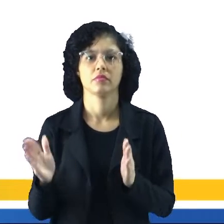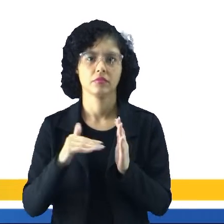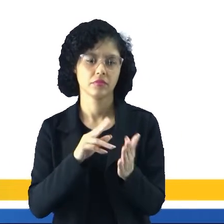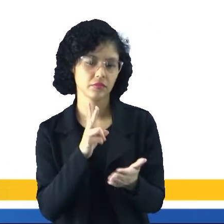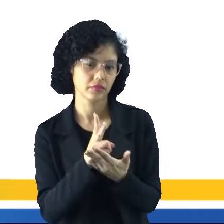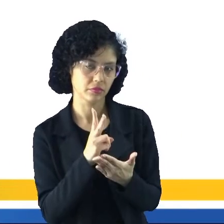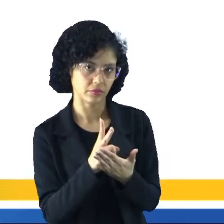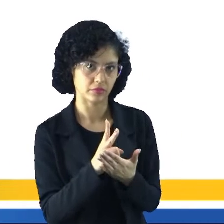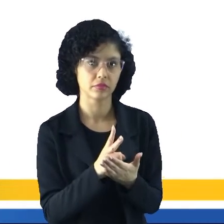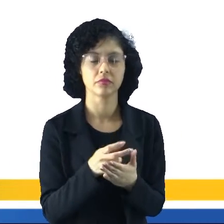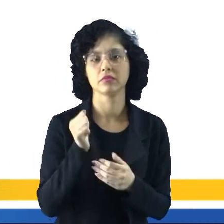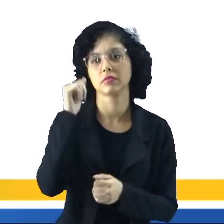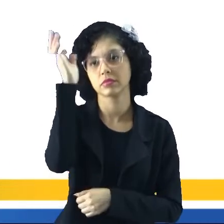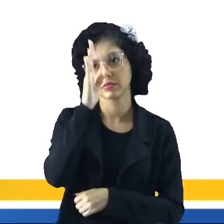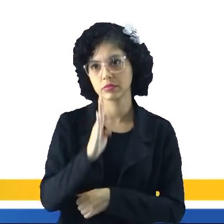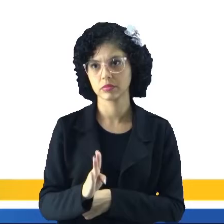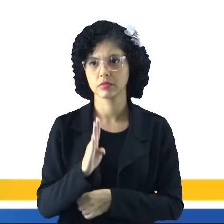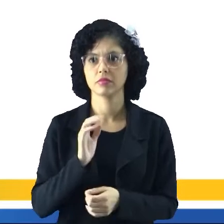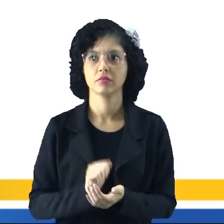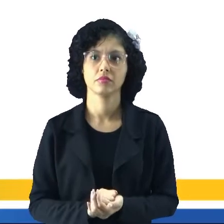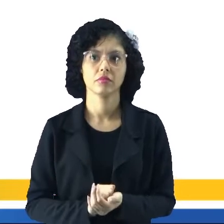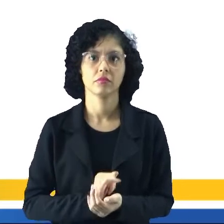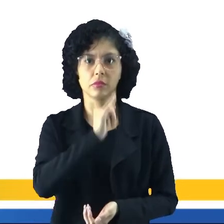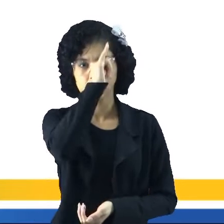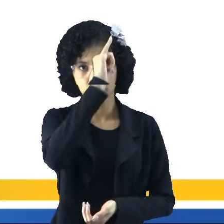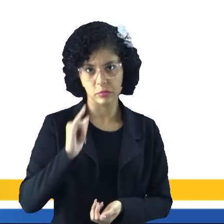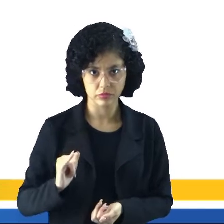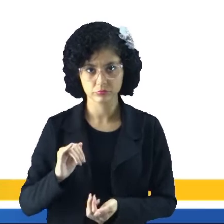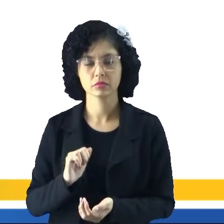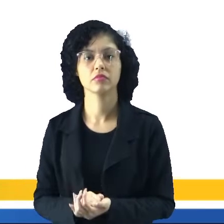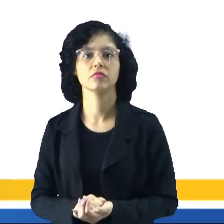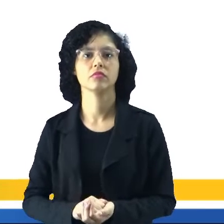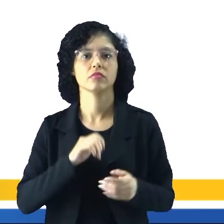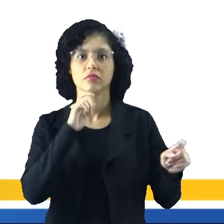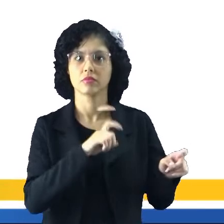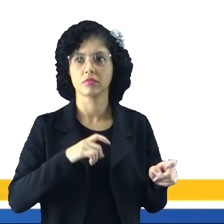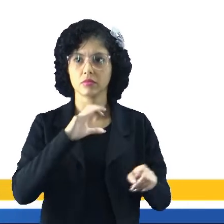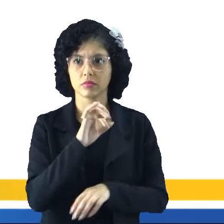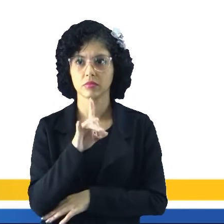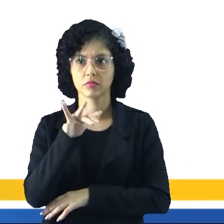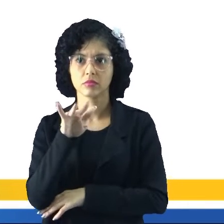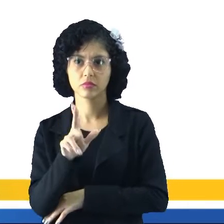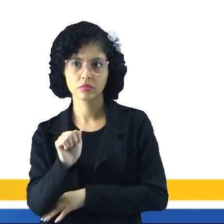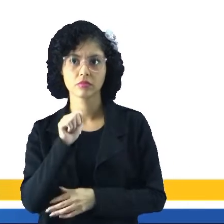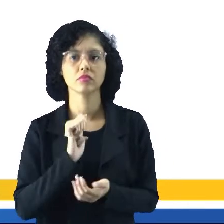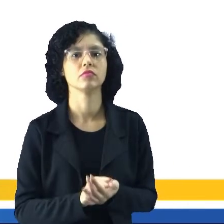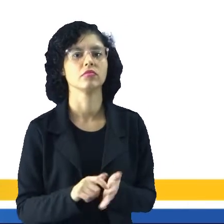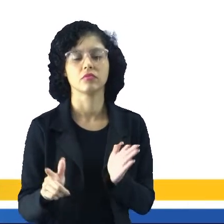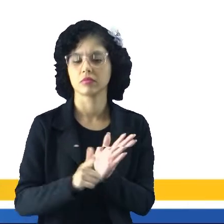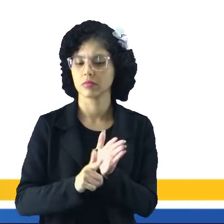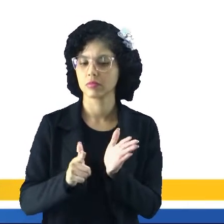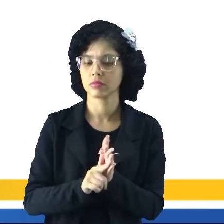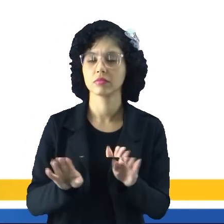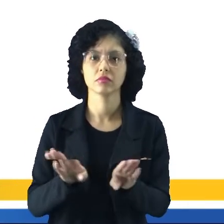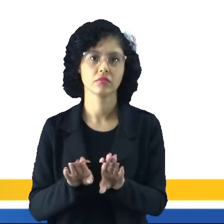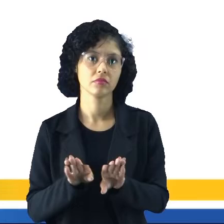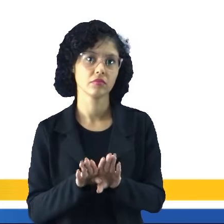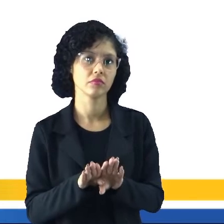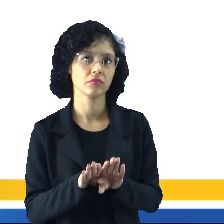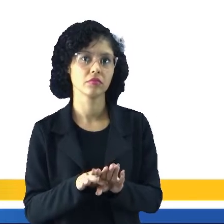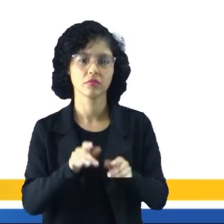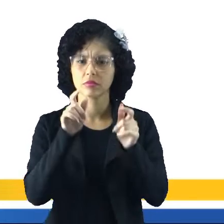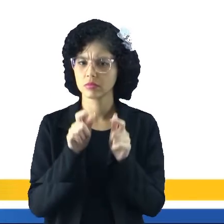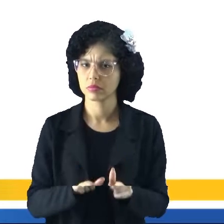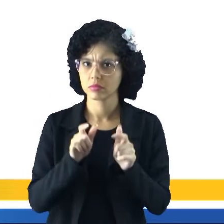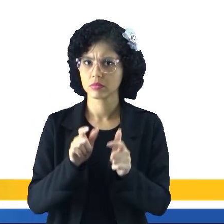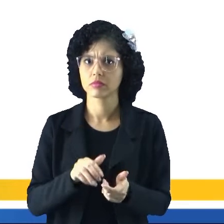mesmo aí no Brasil Império, né? No Brasil colonial. Então, esse papel onde a mulher ela era centrada nos